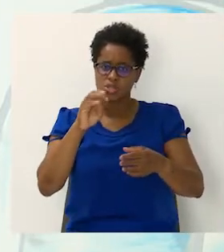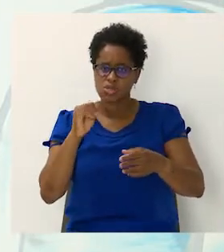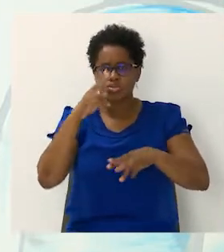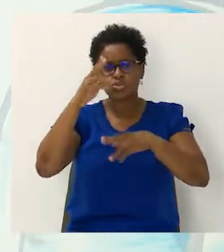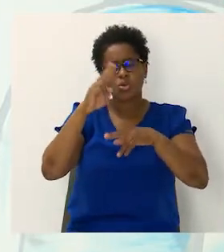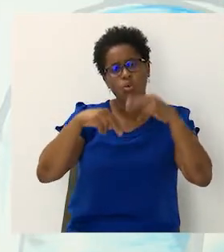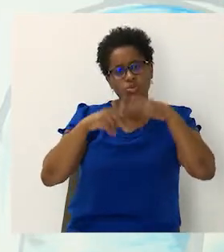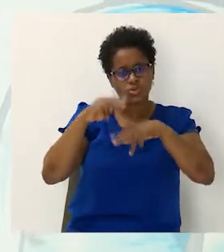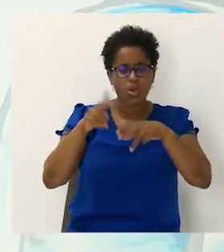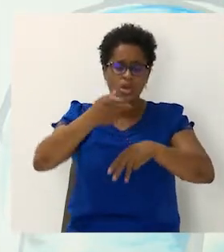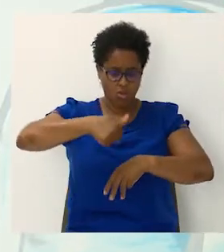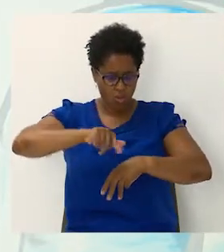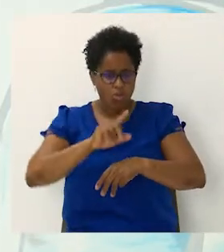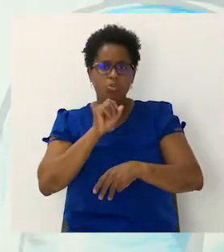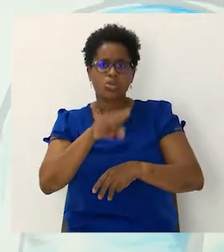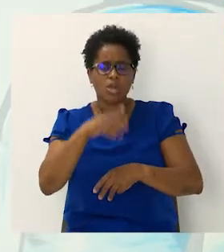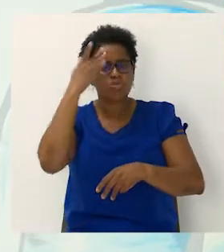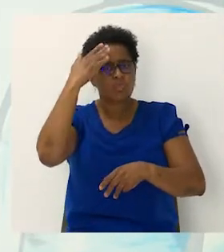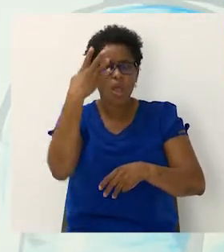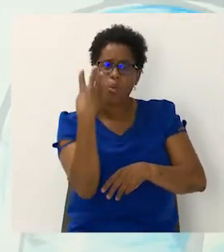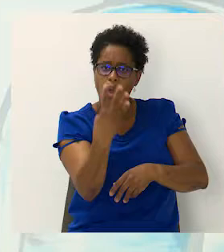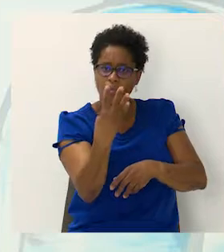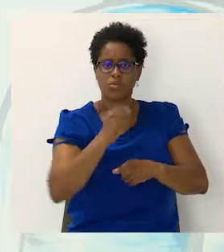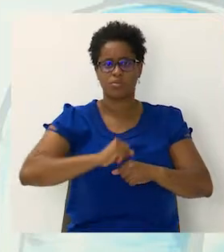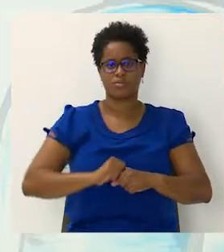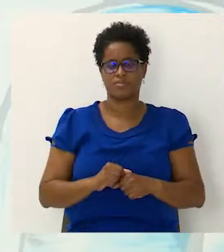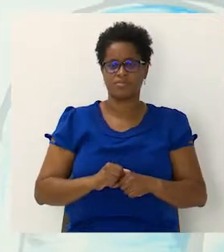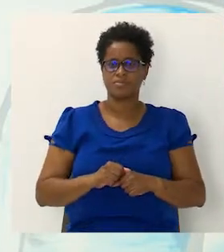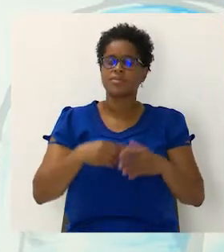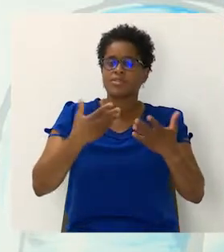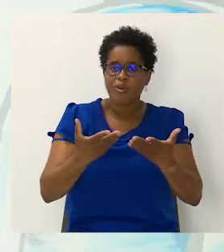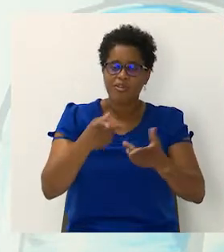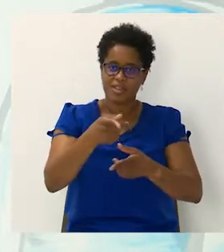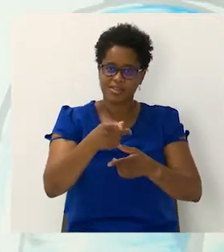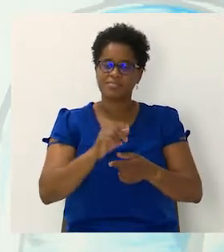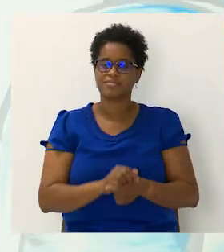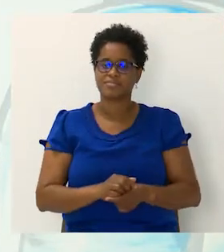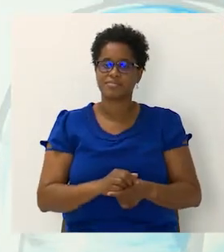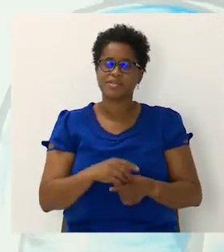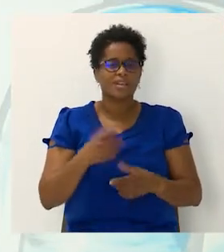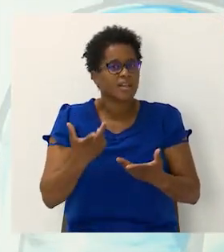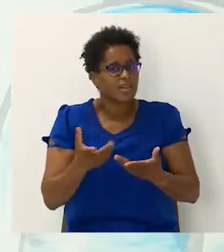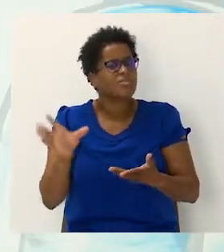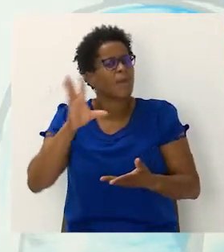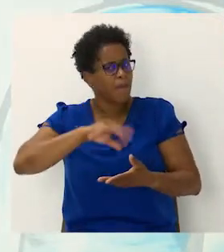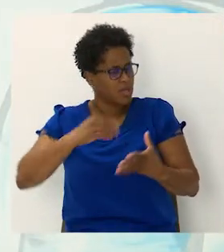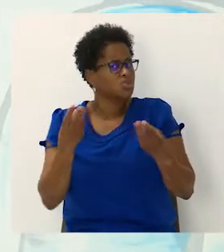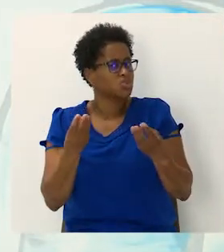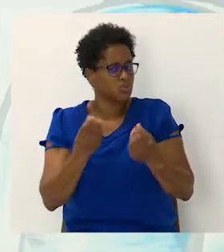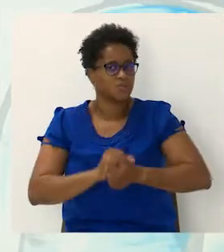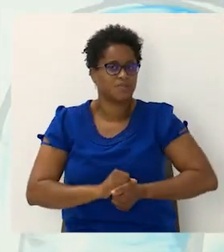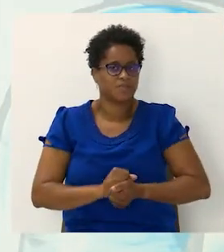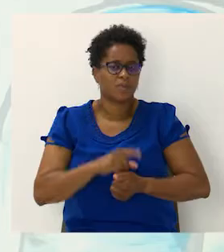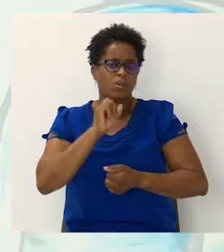construções, podemos enumerar 4. Aliás, são mais frequentes.